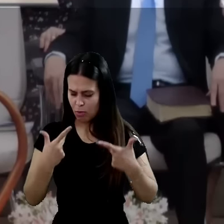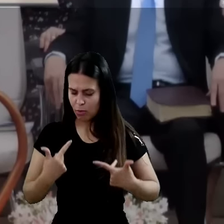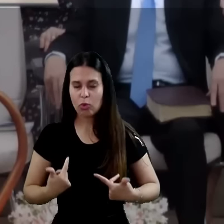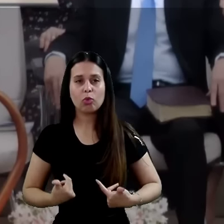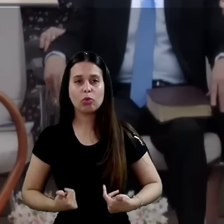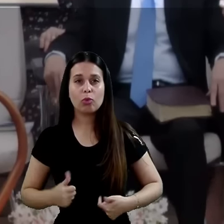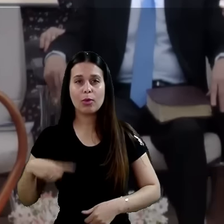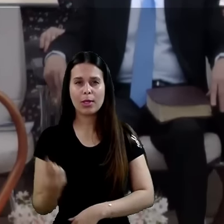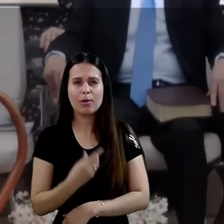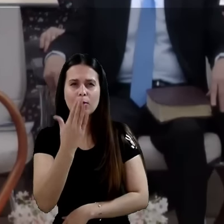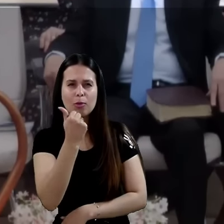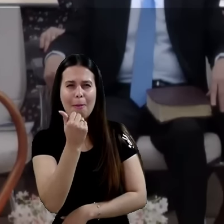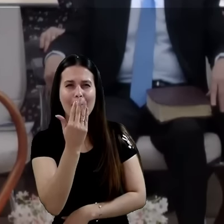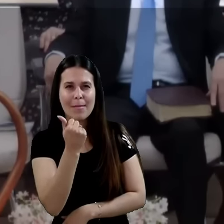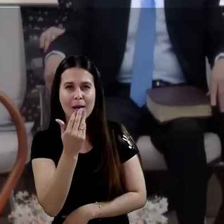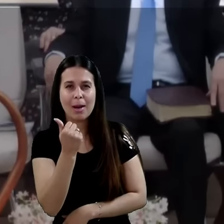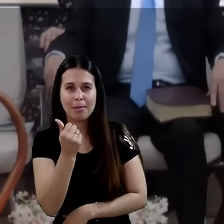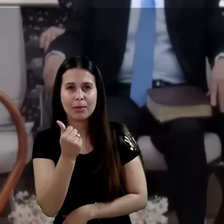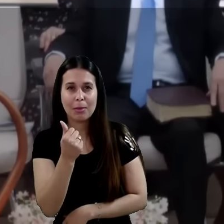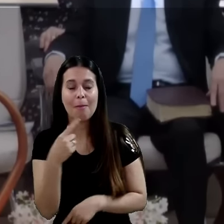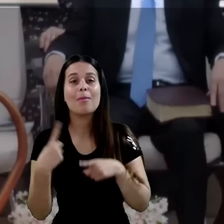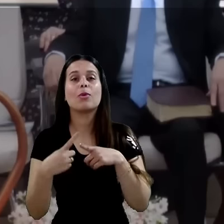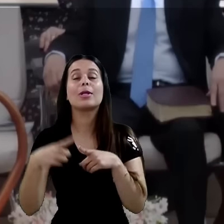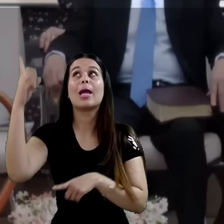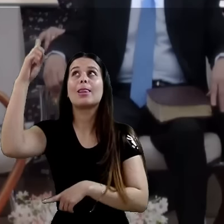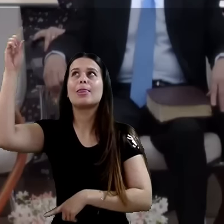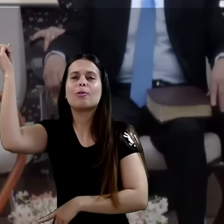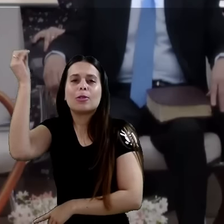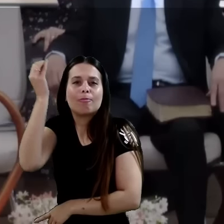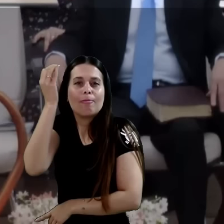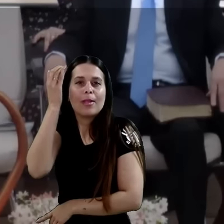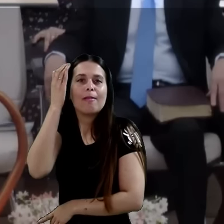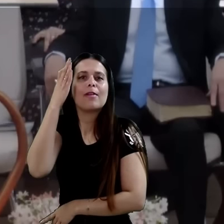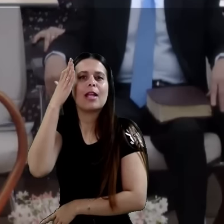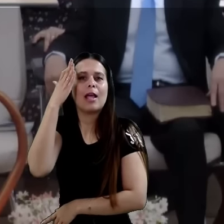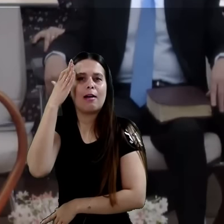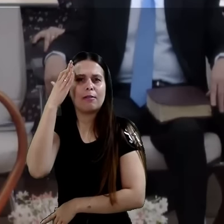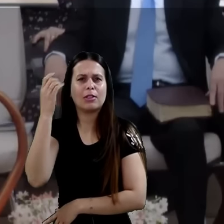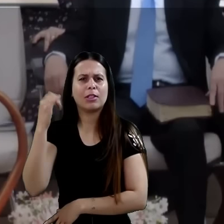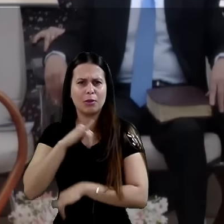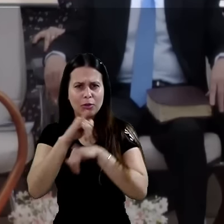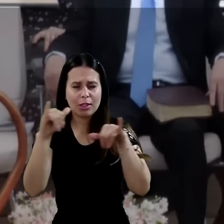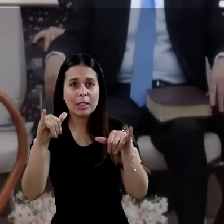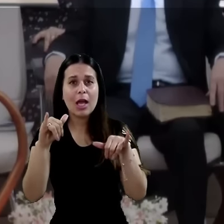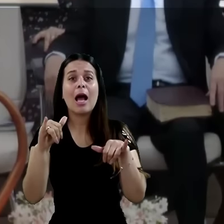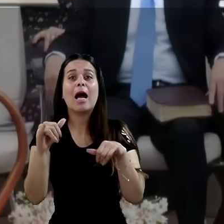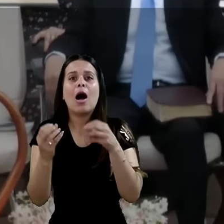noite e eu dizia que Deus é esse da minha mãe